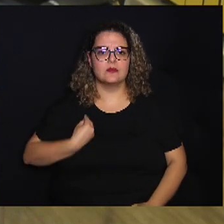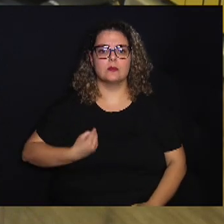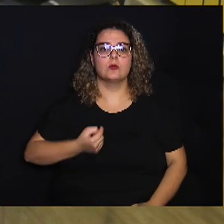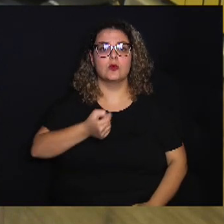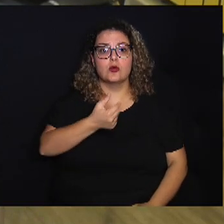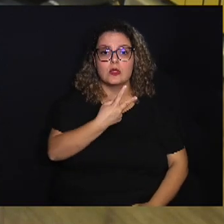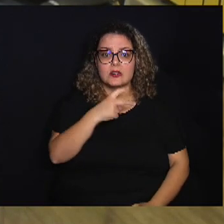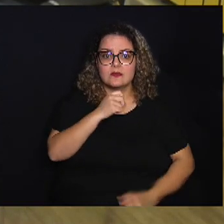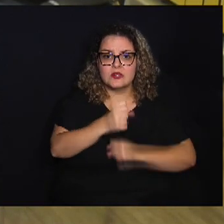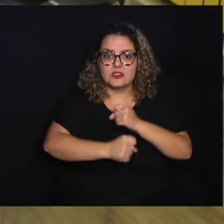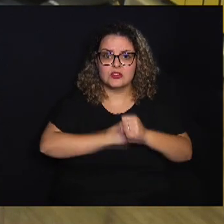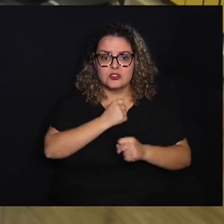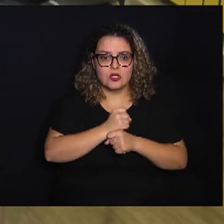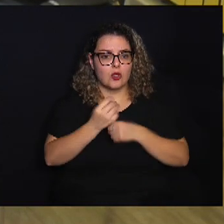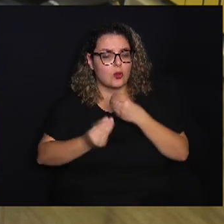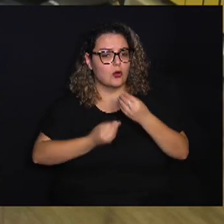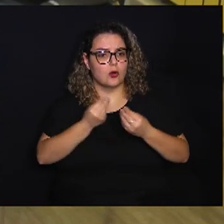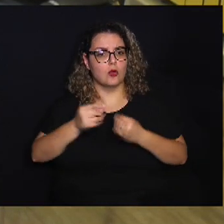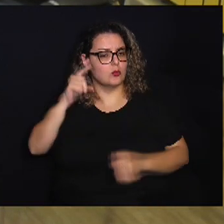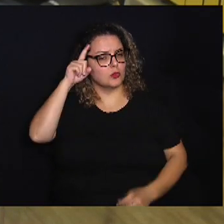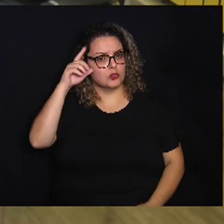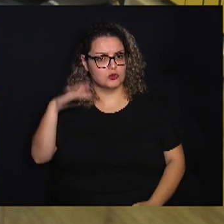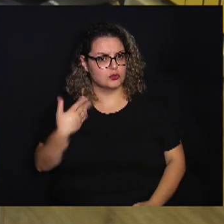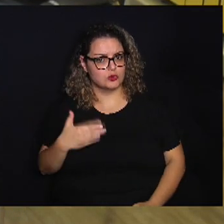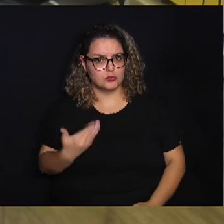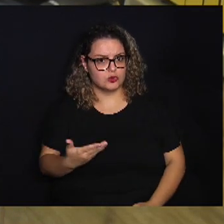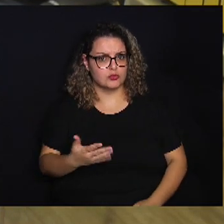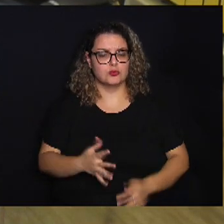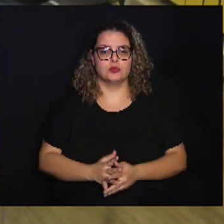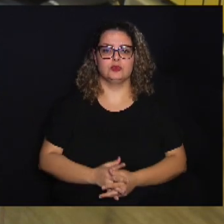20 anos, como que era o dia a dia